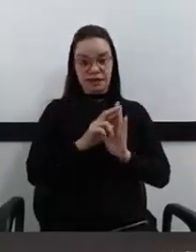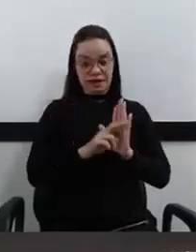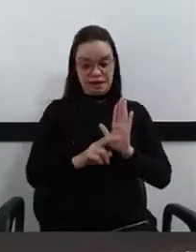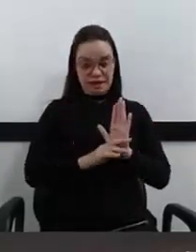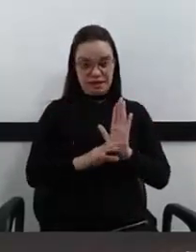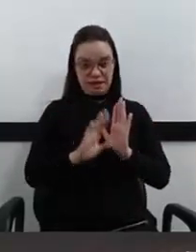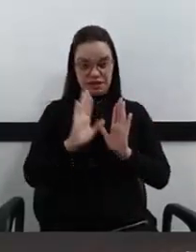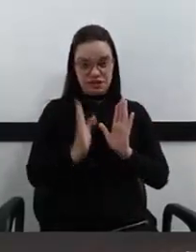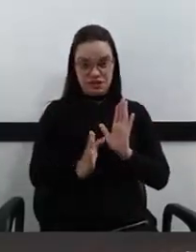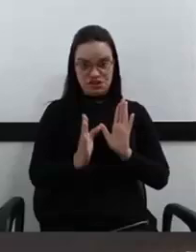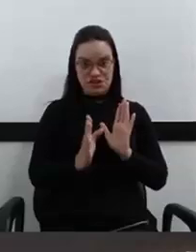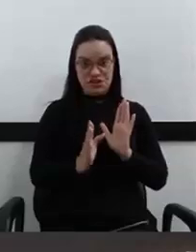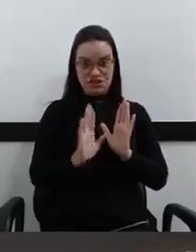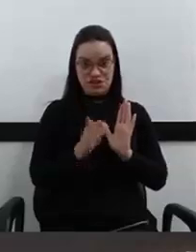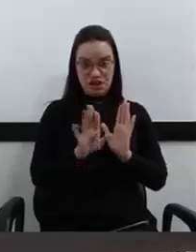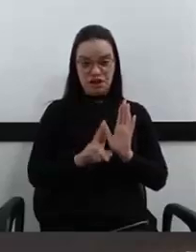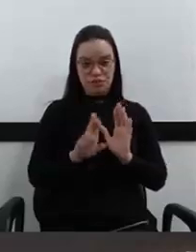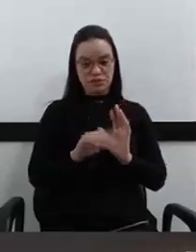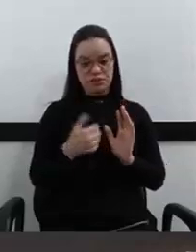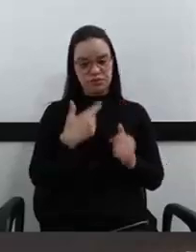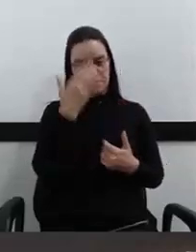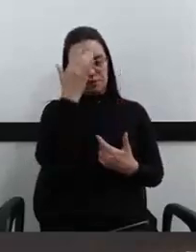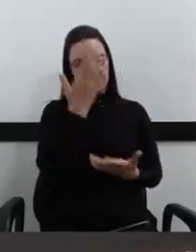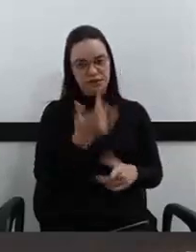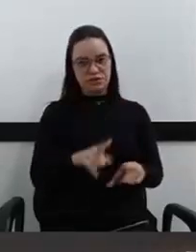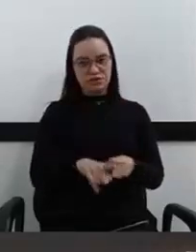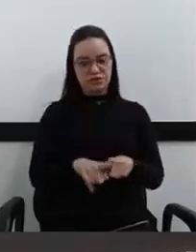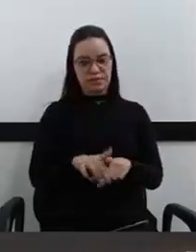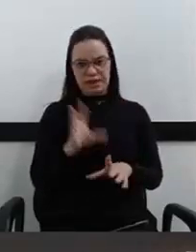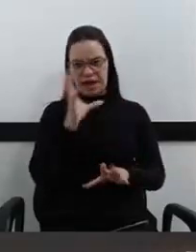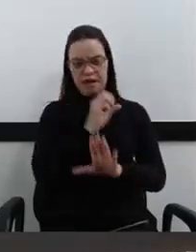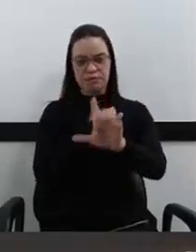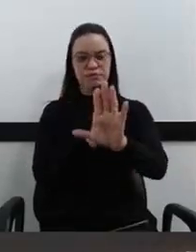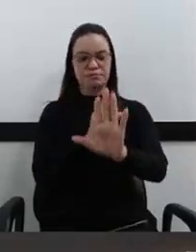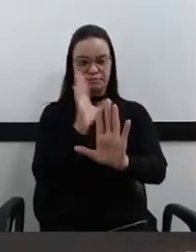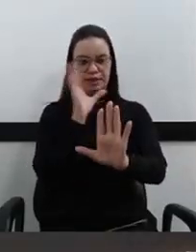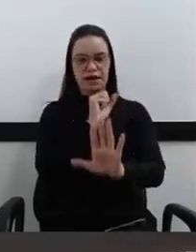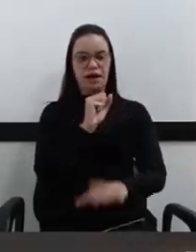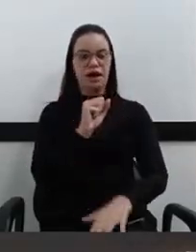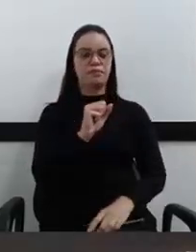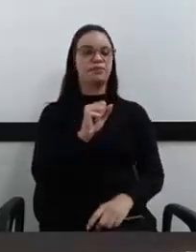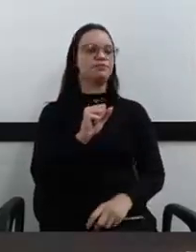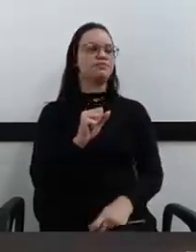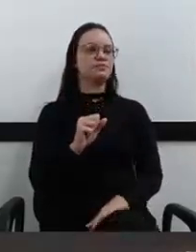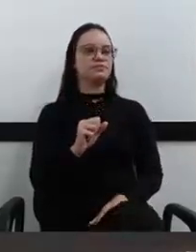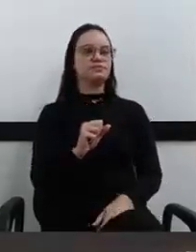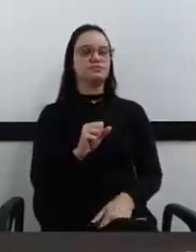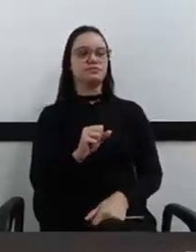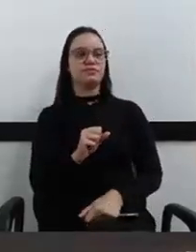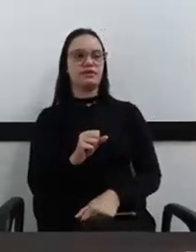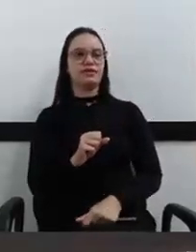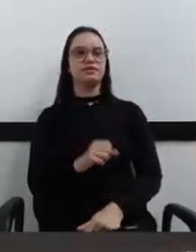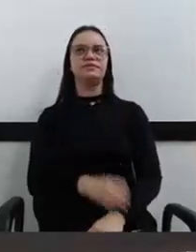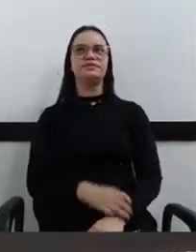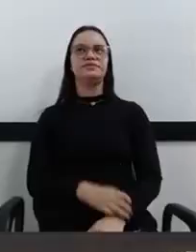já é aplicável hoje. Com isso, eu agradeço a parte, só uma parte rápida, Rafael Camarão, e devolvo a palavra. Obrigado.